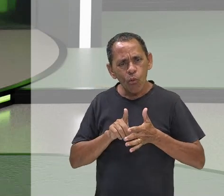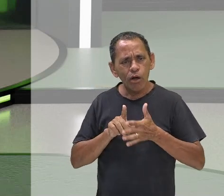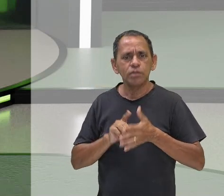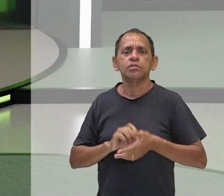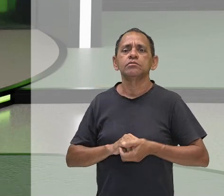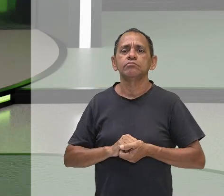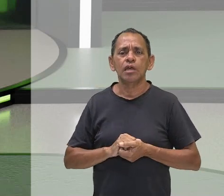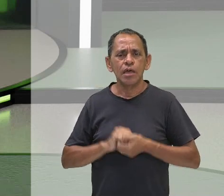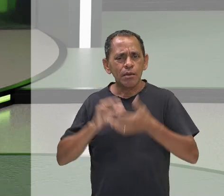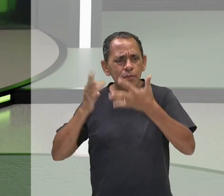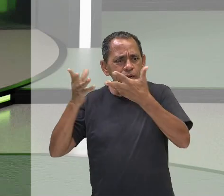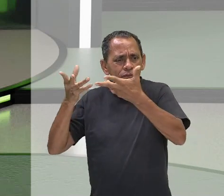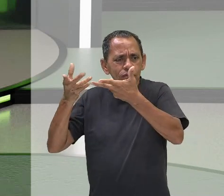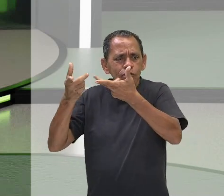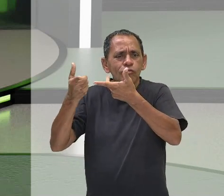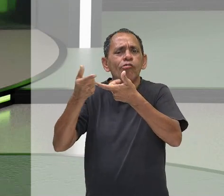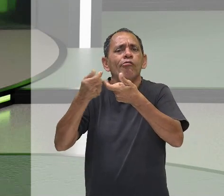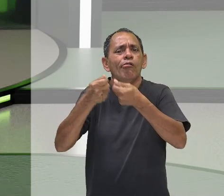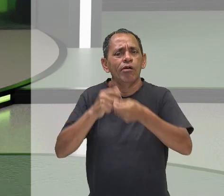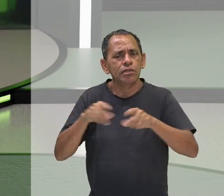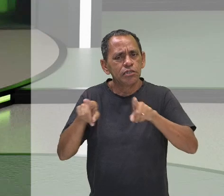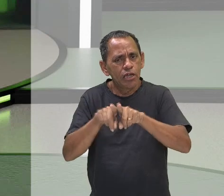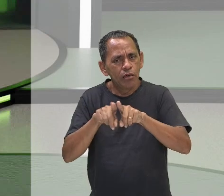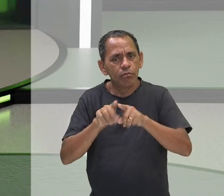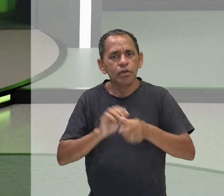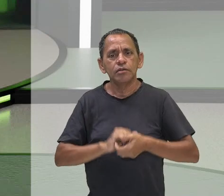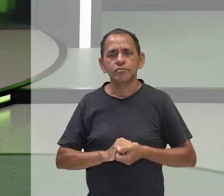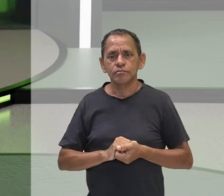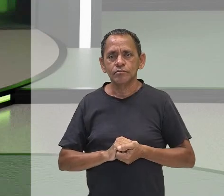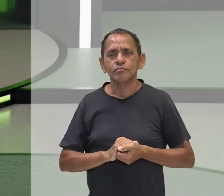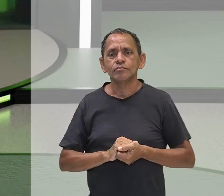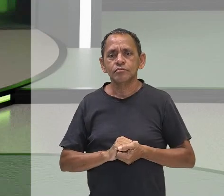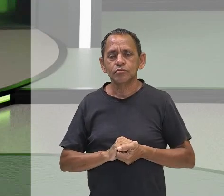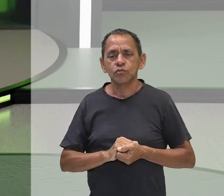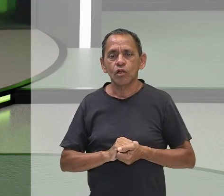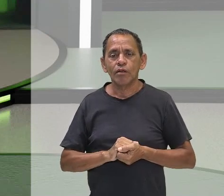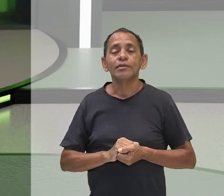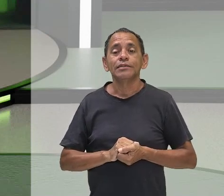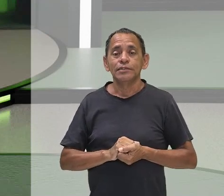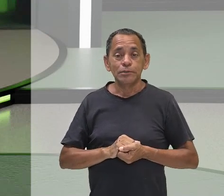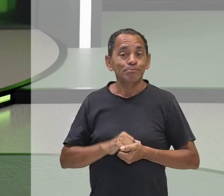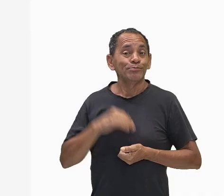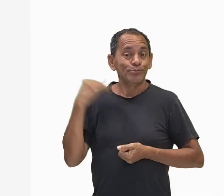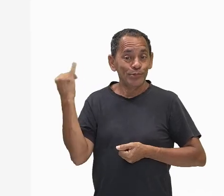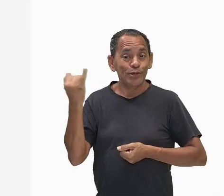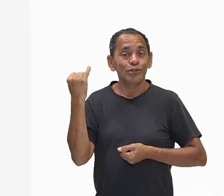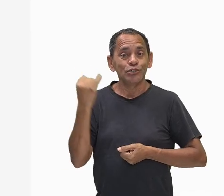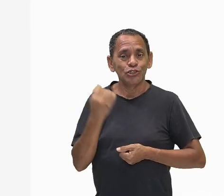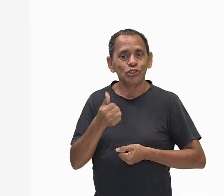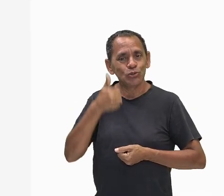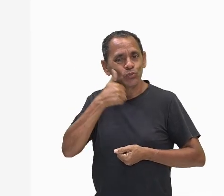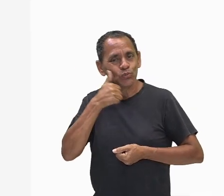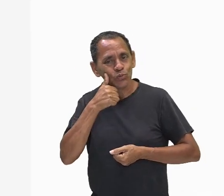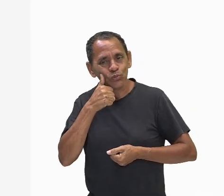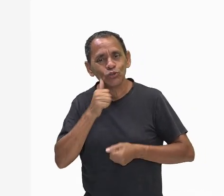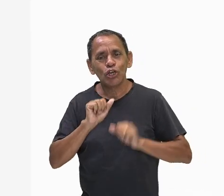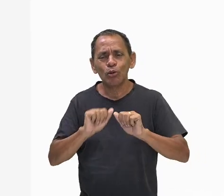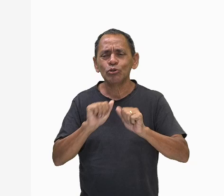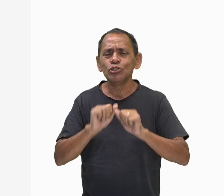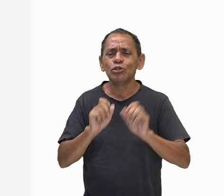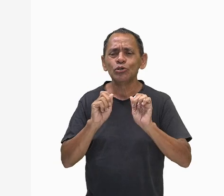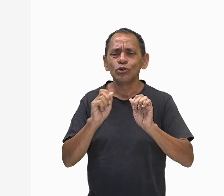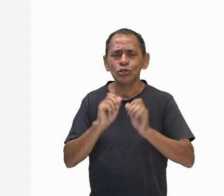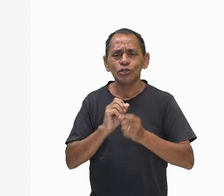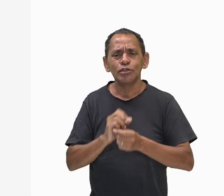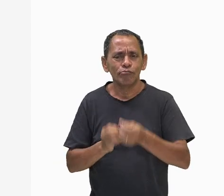ela vai simplesmente ser responsável por gerar uma vida. Então,